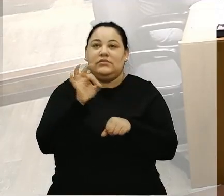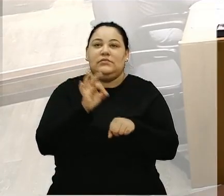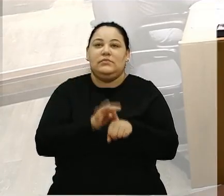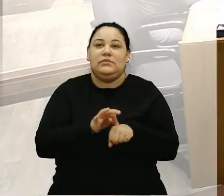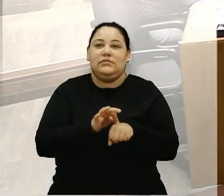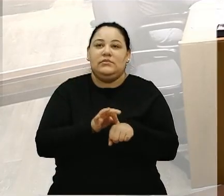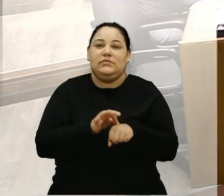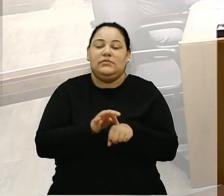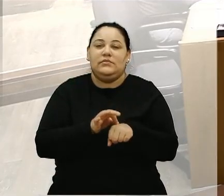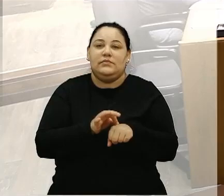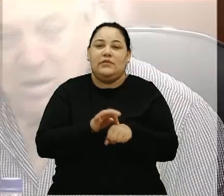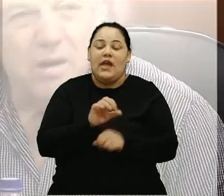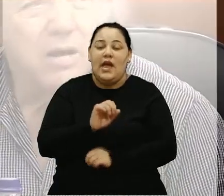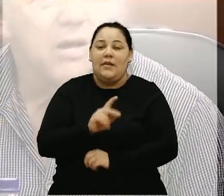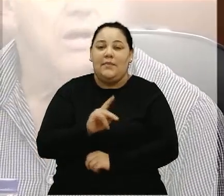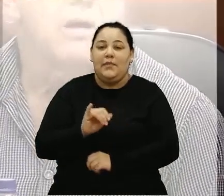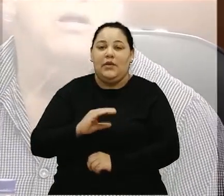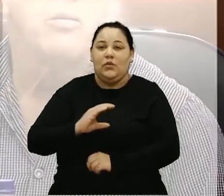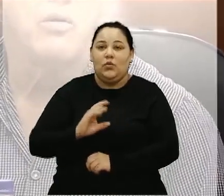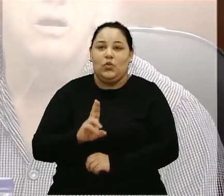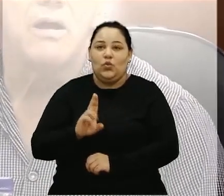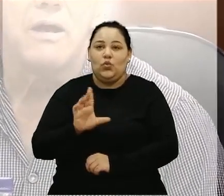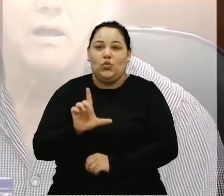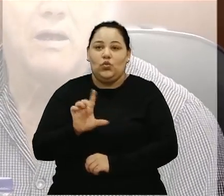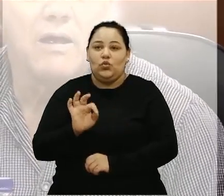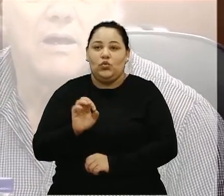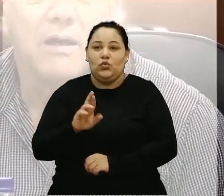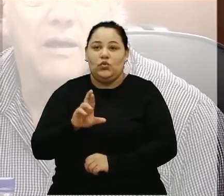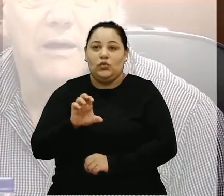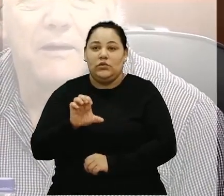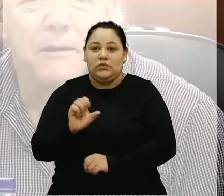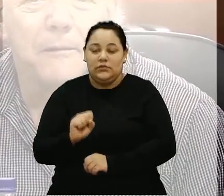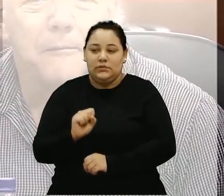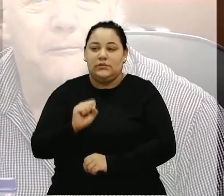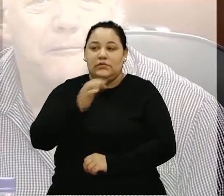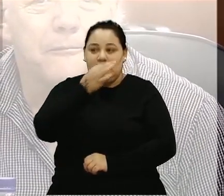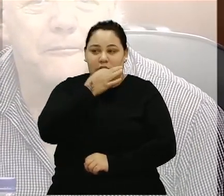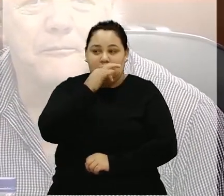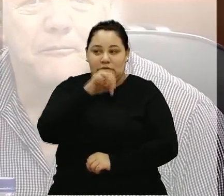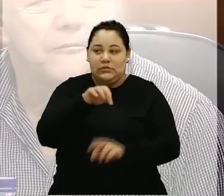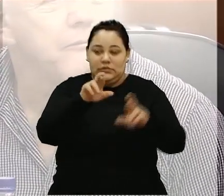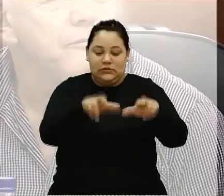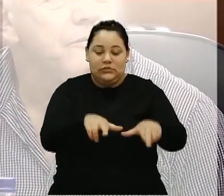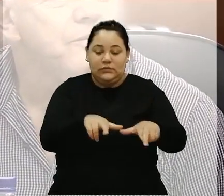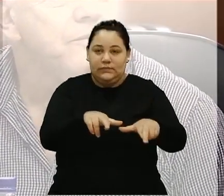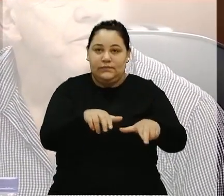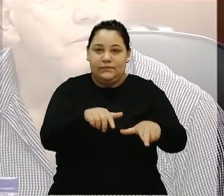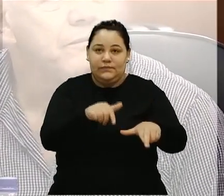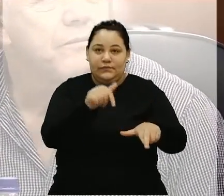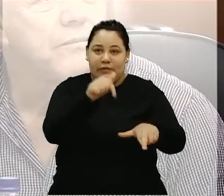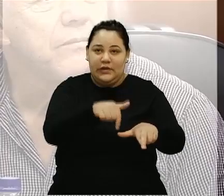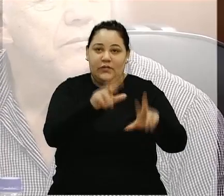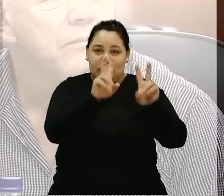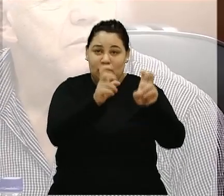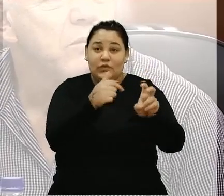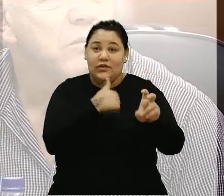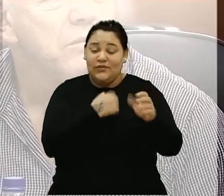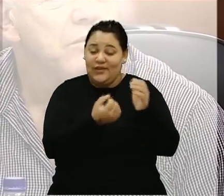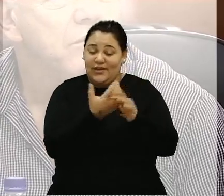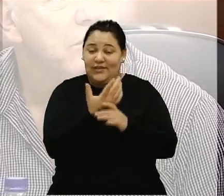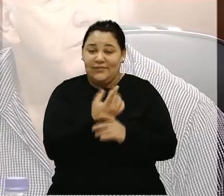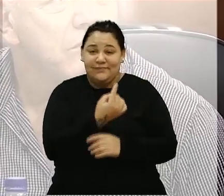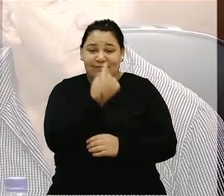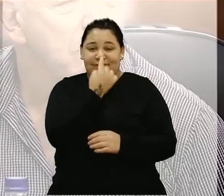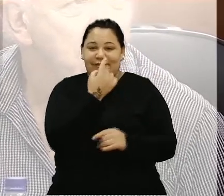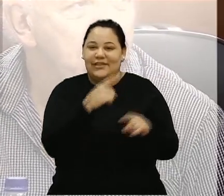dos apicultores, principalmente, aqui de Caxias do Sul, da região. E é um tema que eu estou tendo proximidade também, vereadora Marisol, porque eu